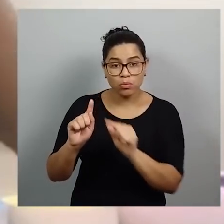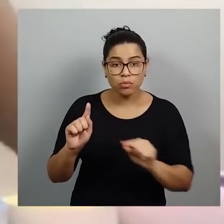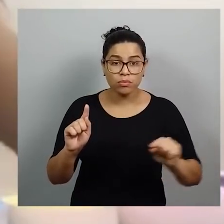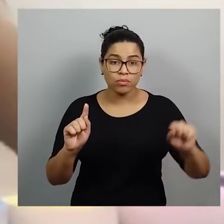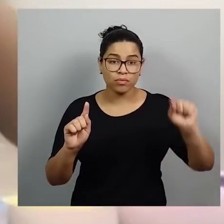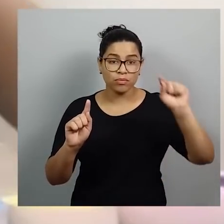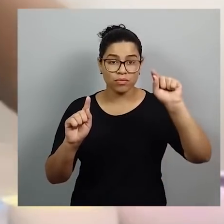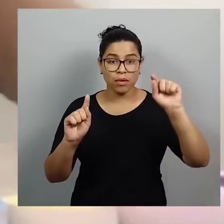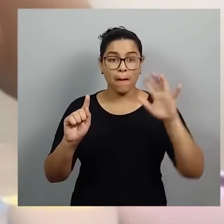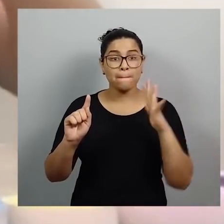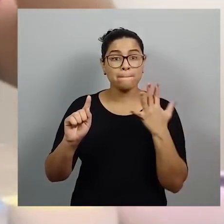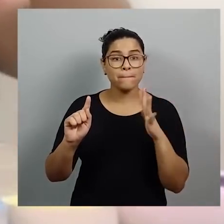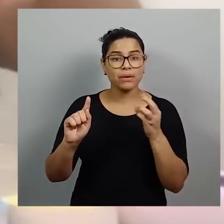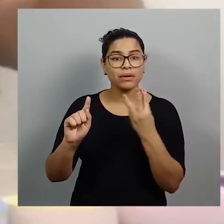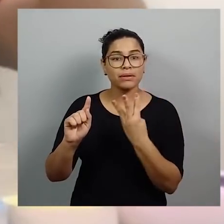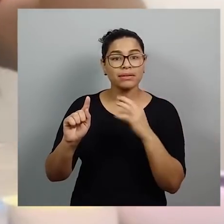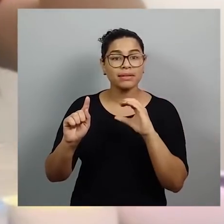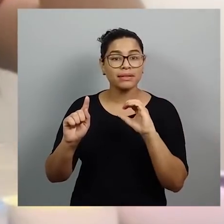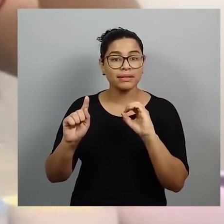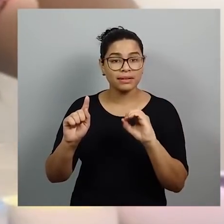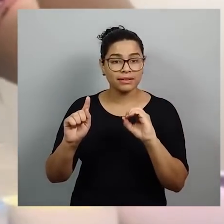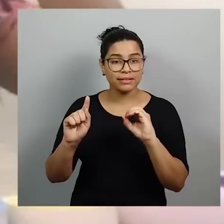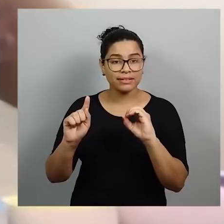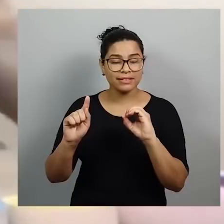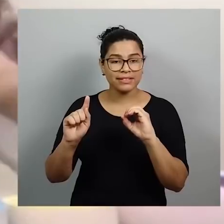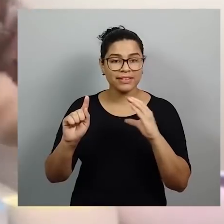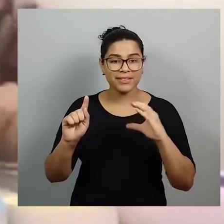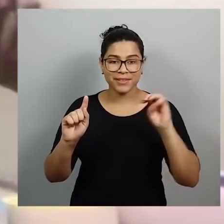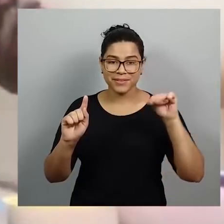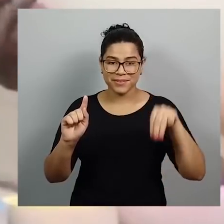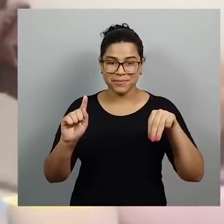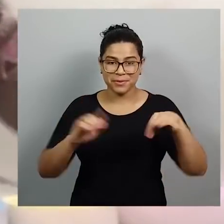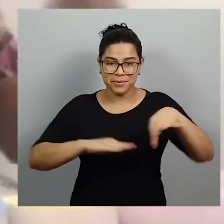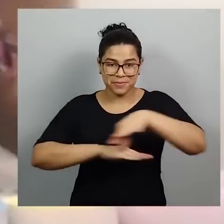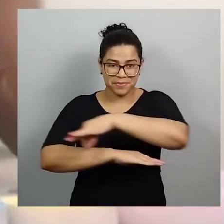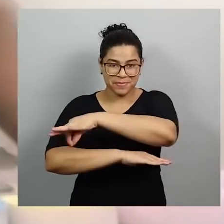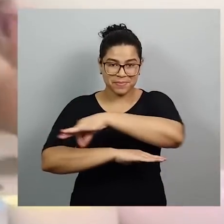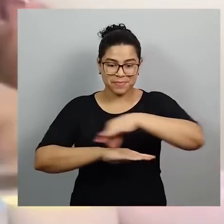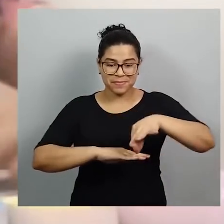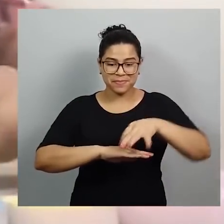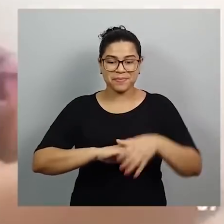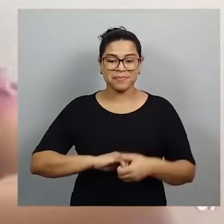de aproximadamente 30 centímetros.